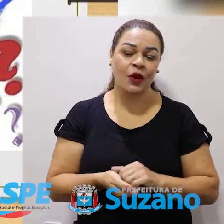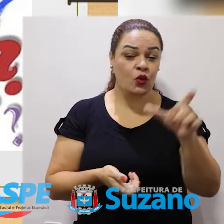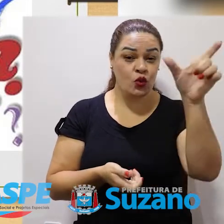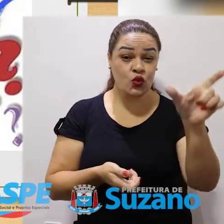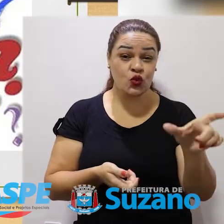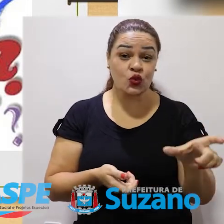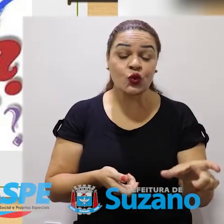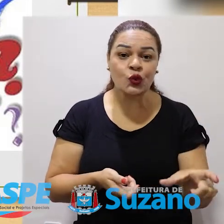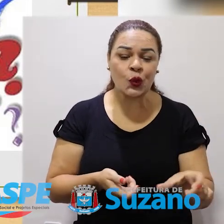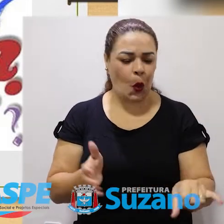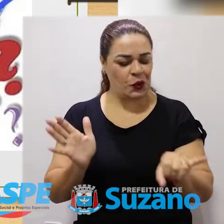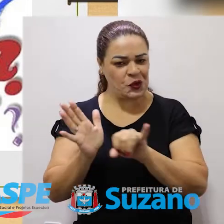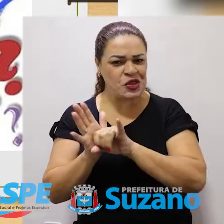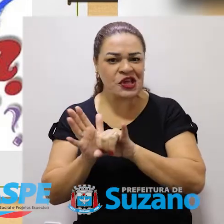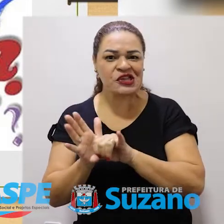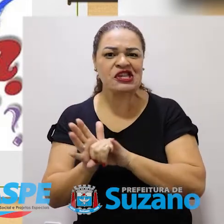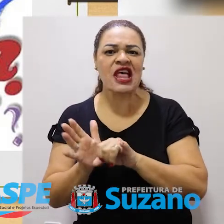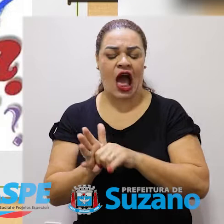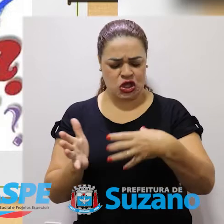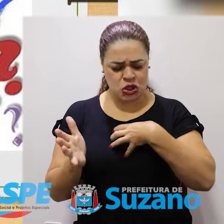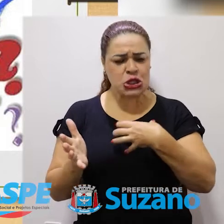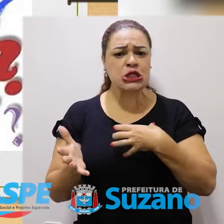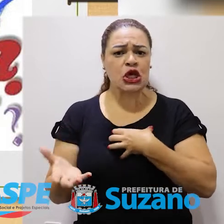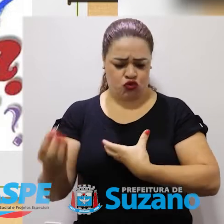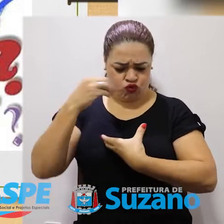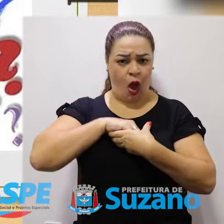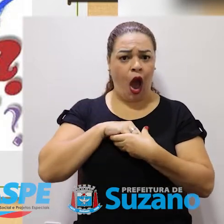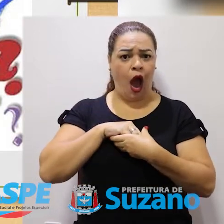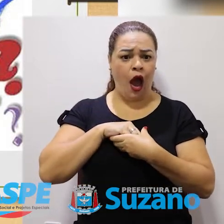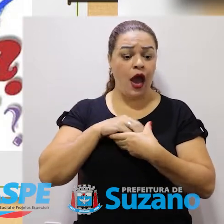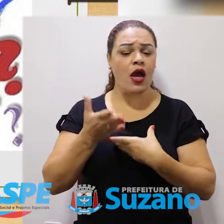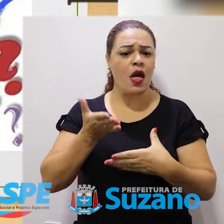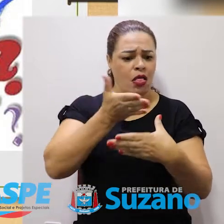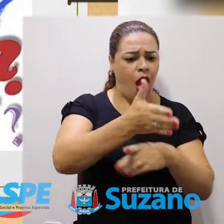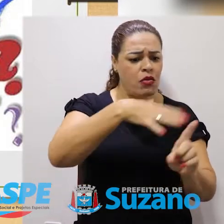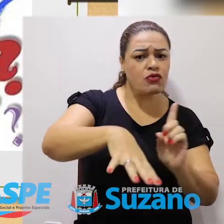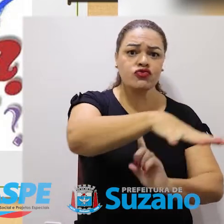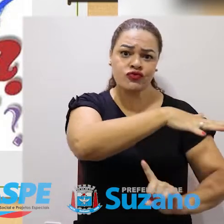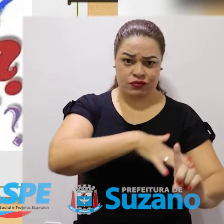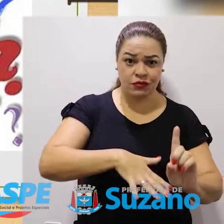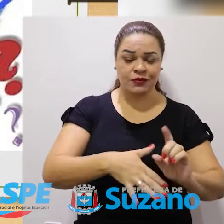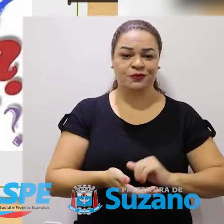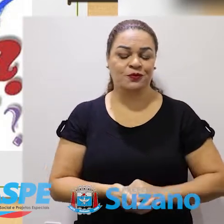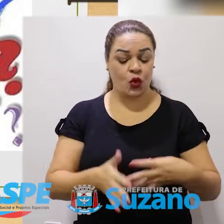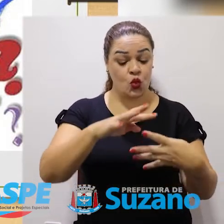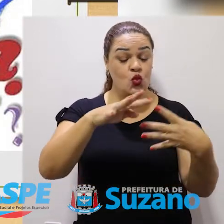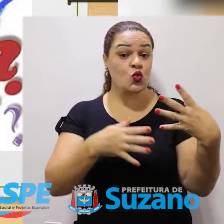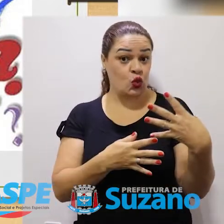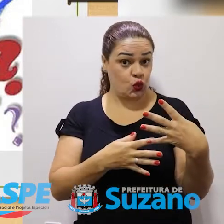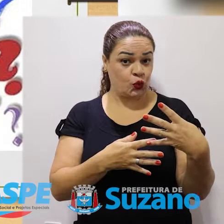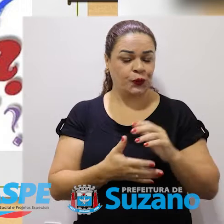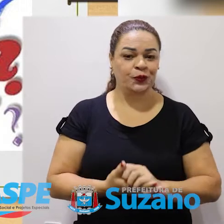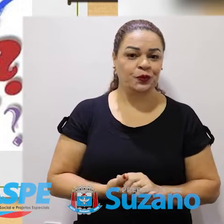ele vai dar para a pessoa surda as condições para ser, né, na sociedade. Então, para iniciar a conversa, eu trouxe essas 4 perguntas que